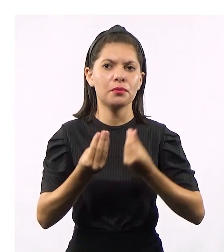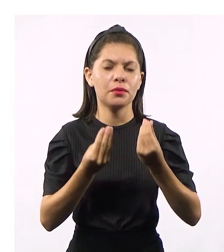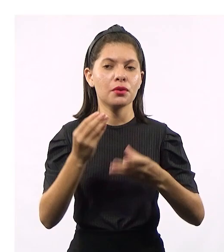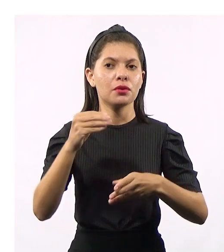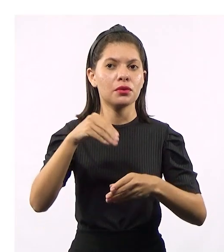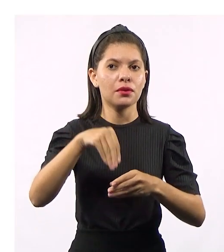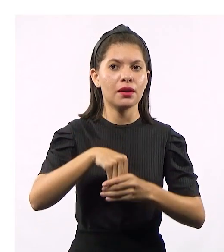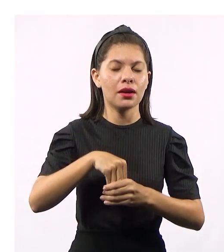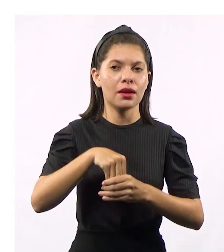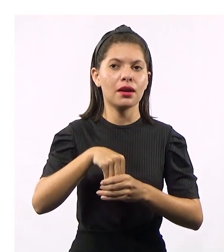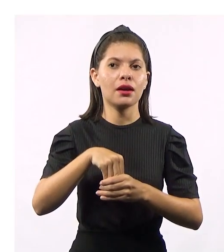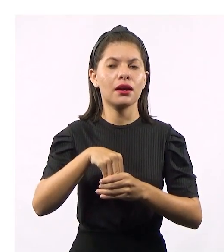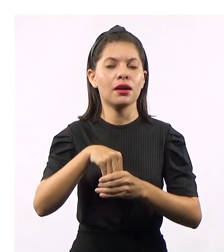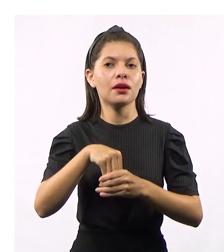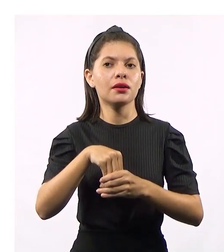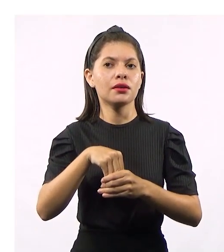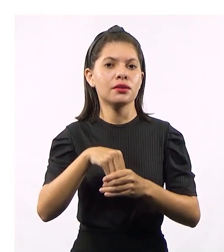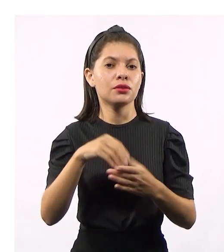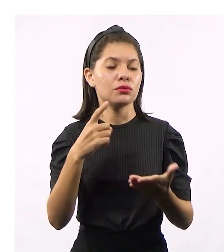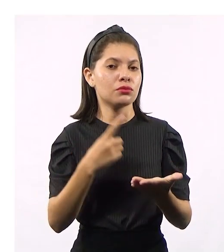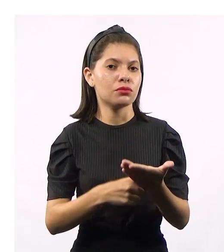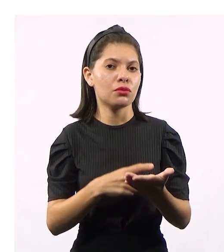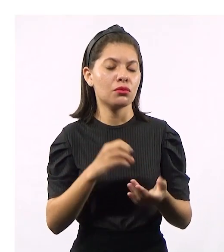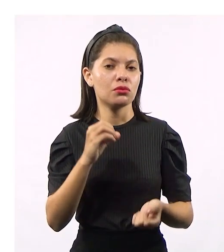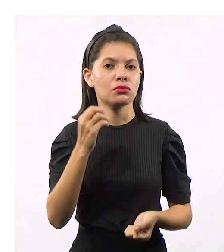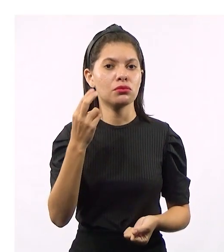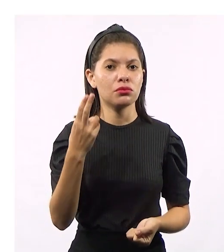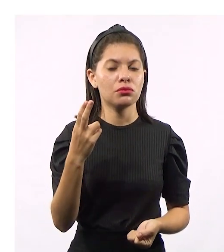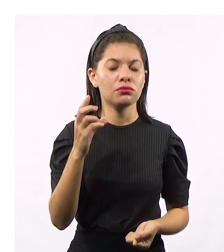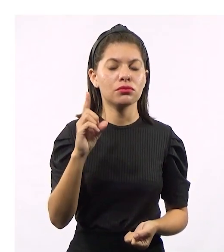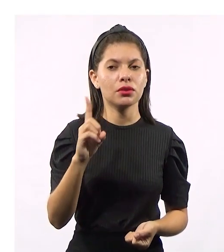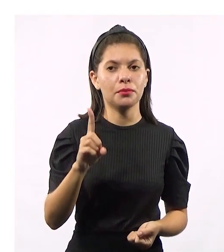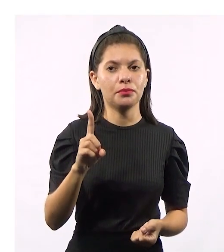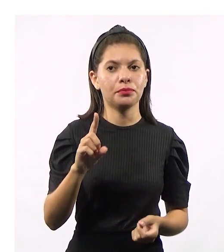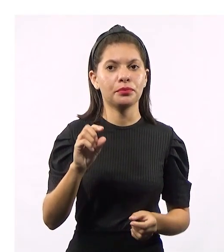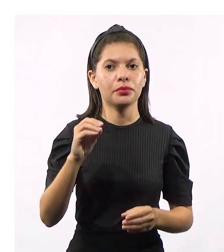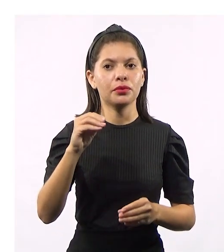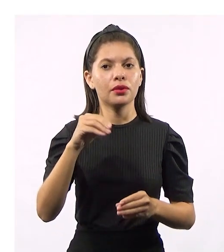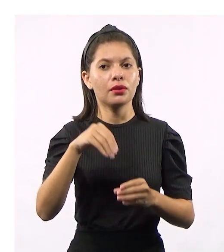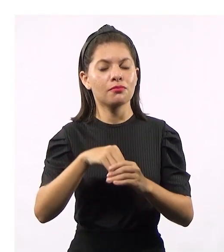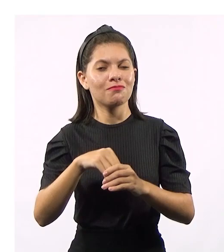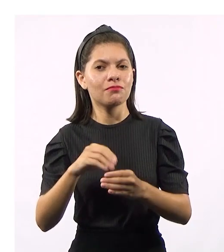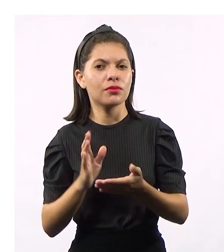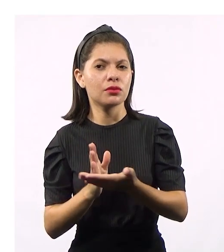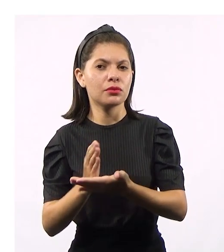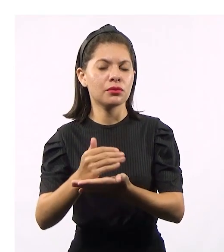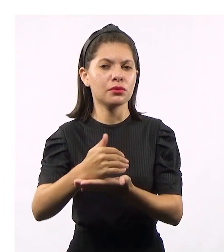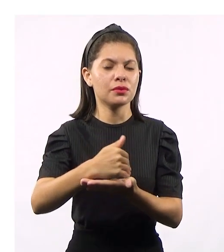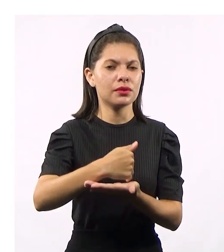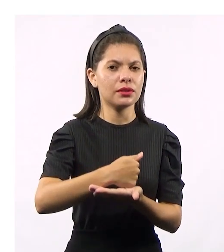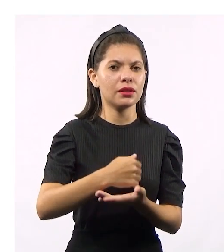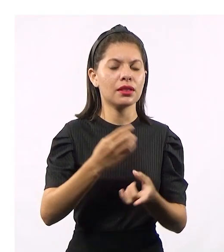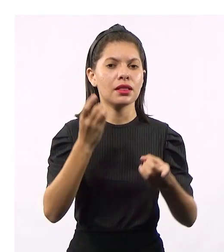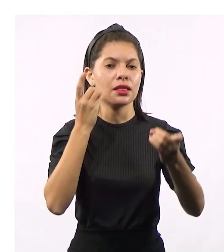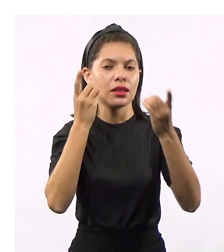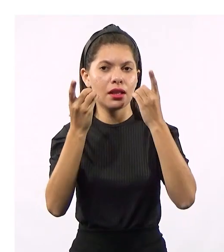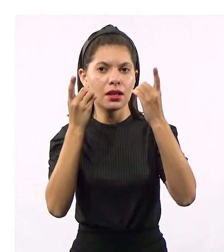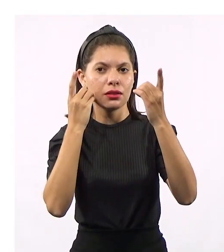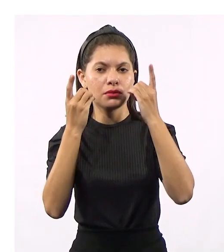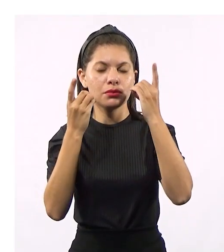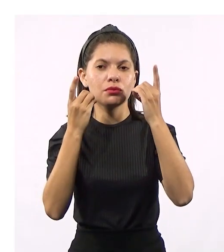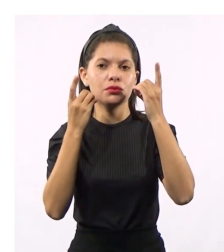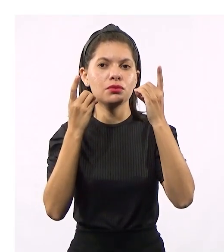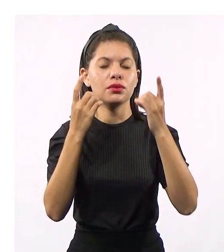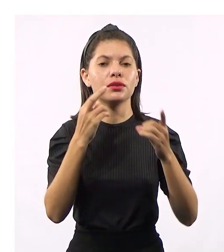com a limpeza, de avaliação da limpeza. Eu posso coletar dados de resposta curta, como data